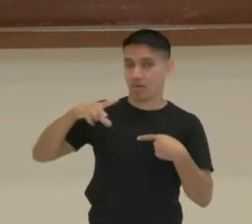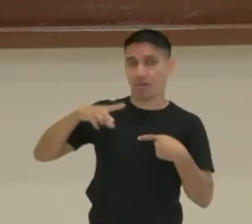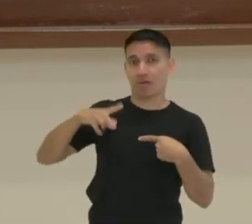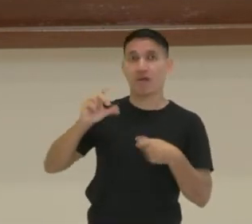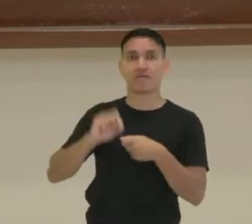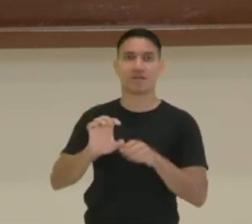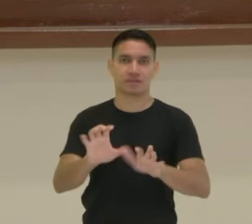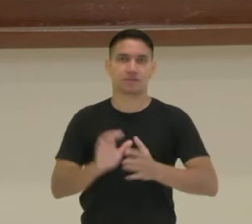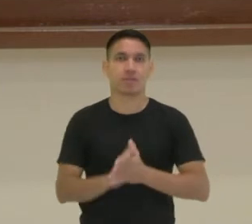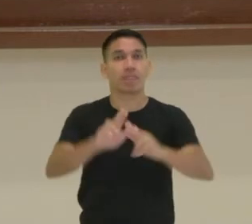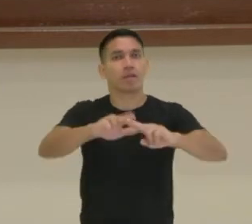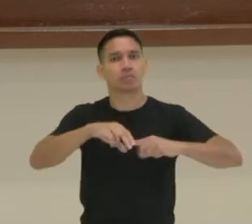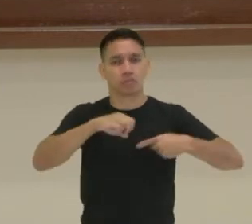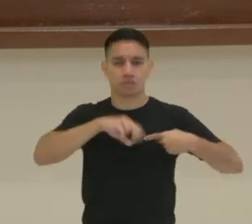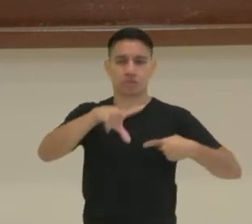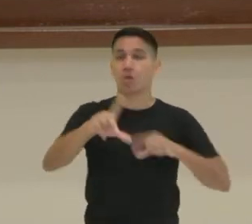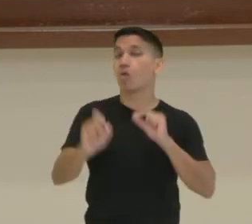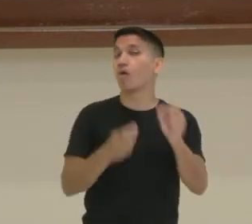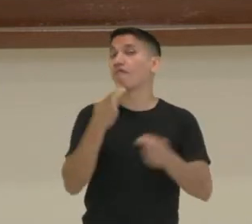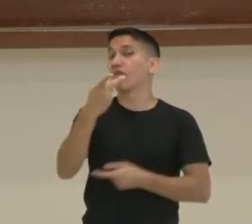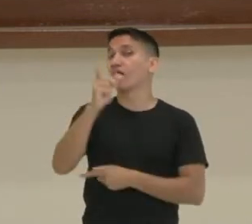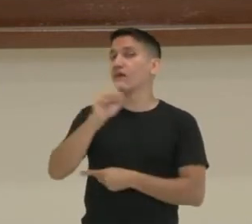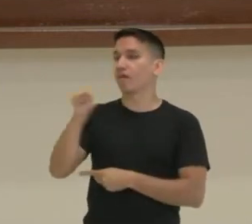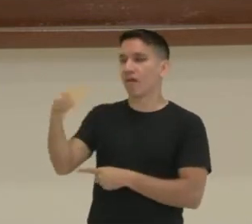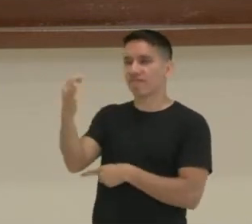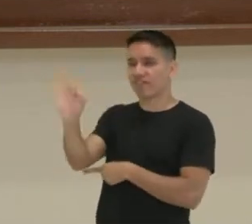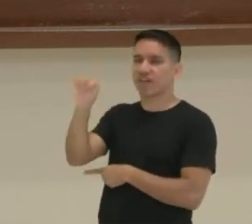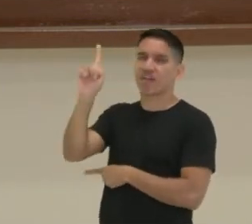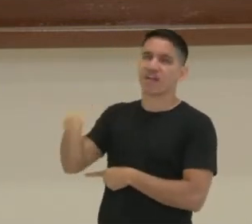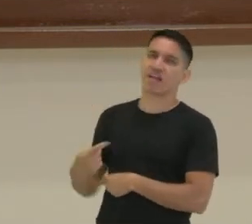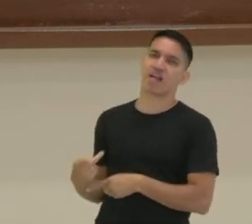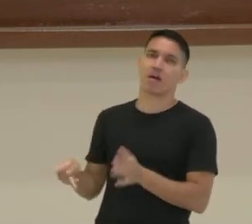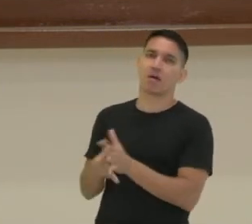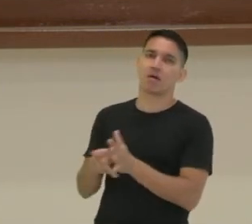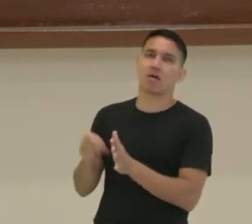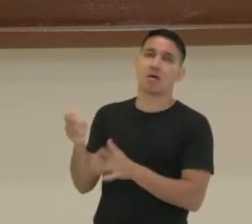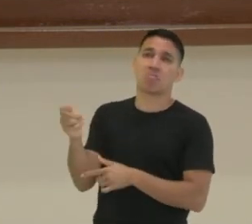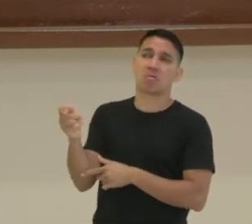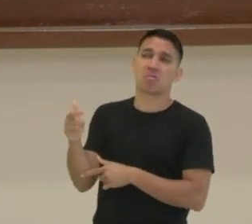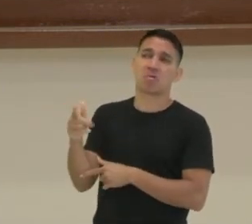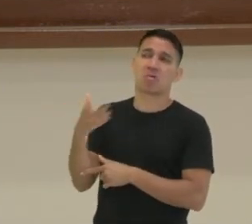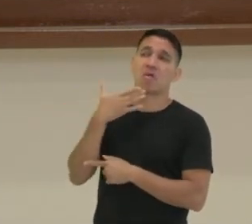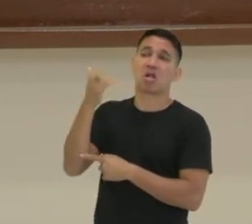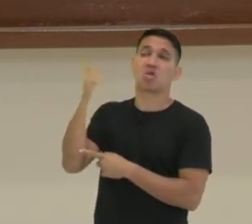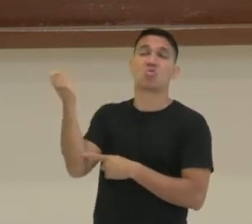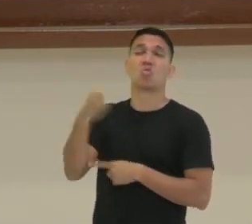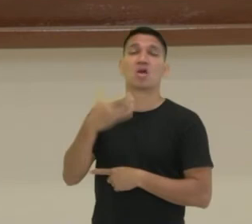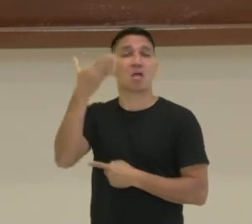que os portugueses falavam que os franceses, na verdade, eram um pouco melhores que os piratas, tá?